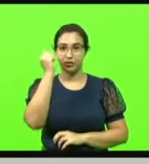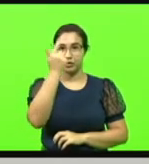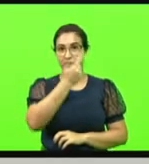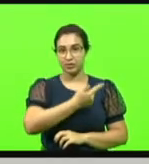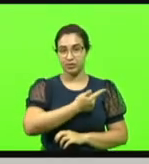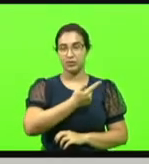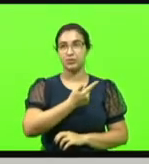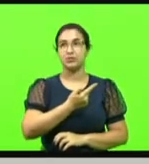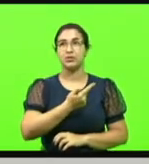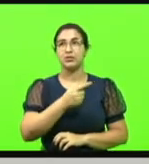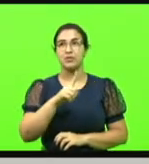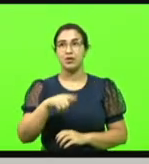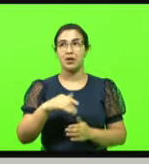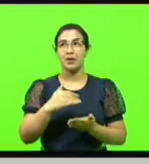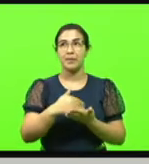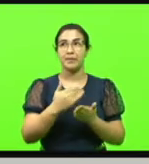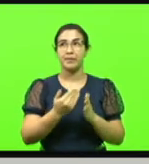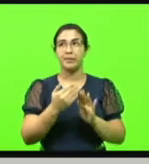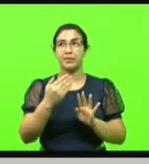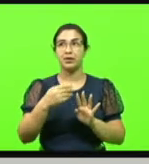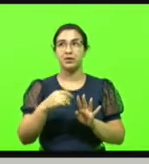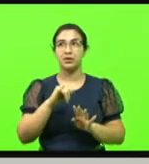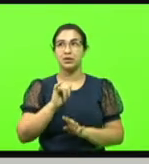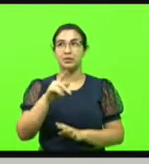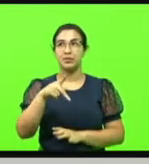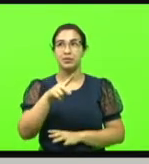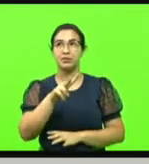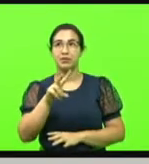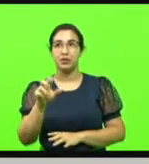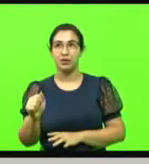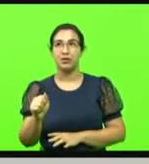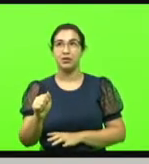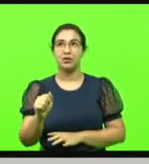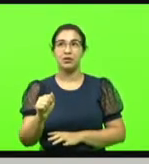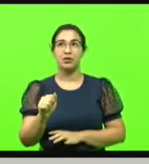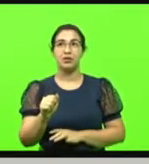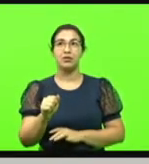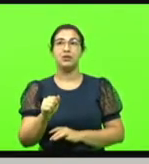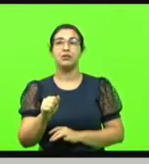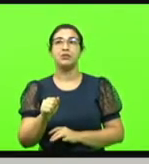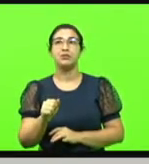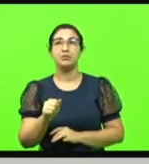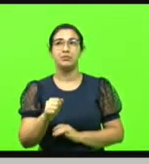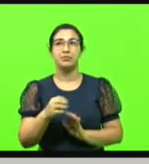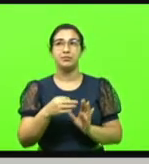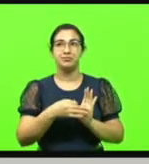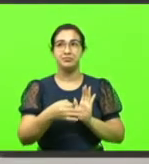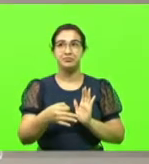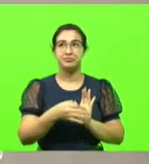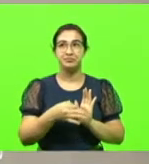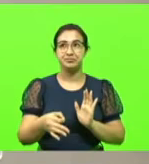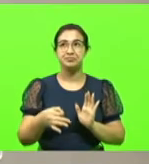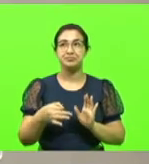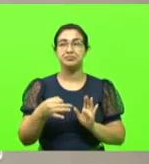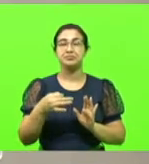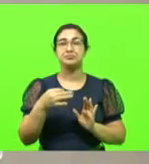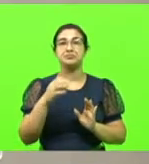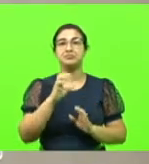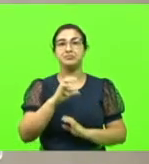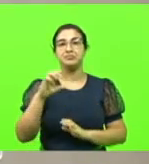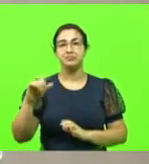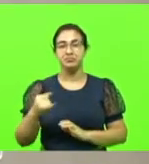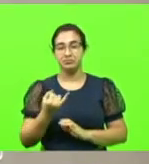o parcelamento do imposto sobre a propriedade de veículos automotores e IPVA nas condições que especifica. Parecer da Comissão de Constituição e Justiça